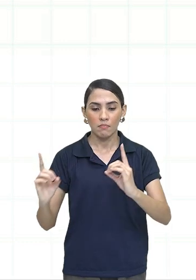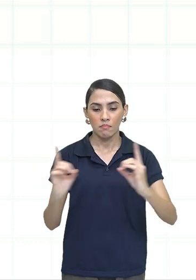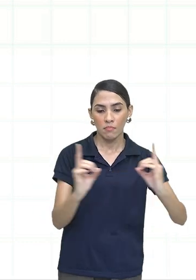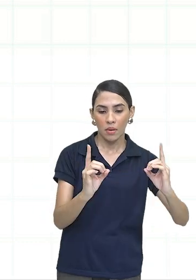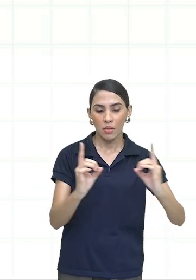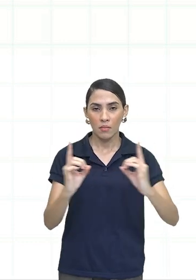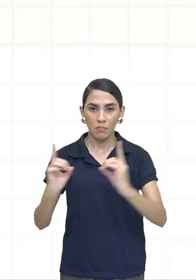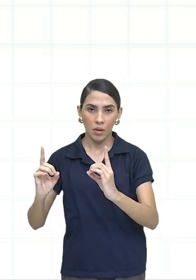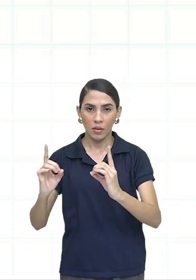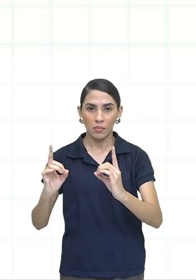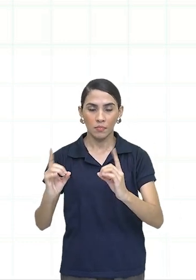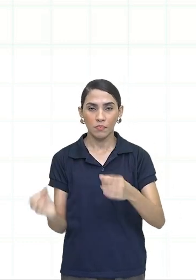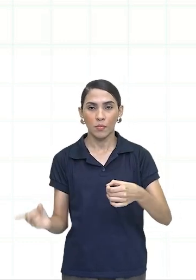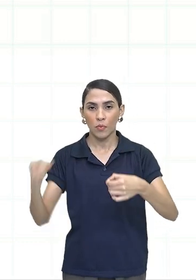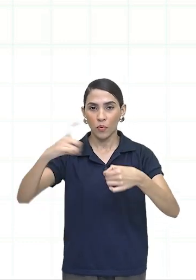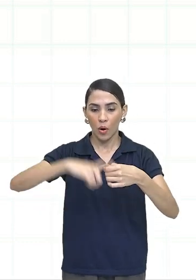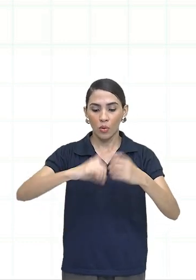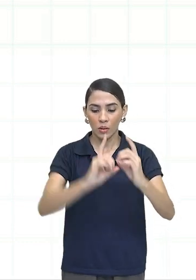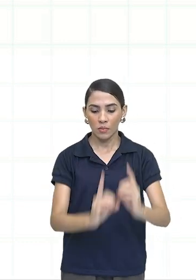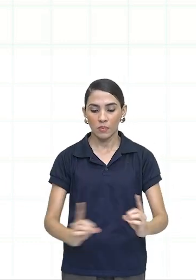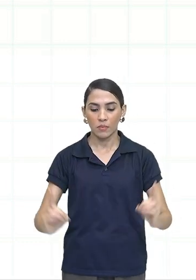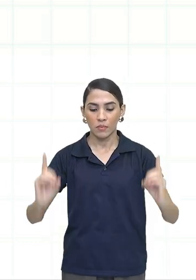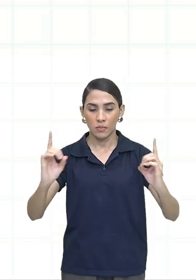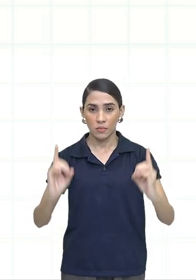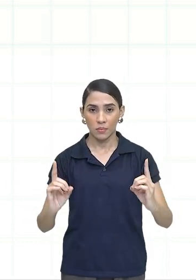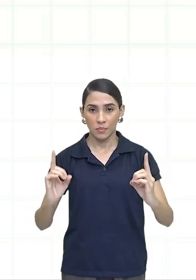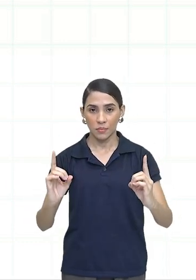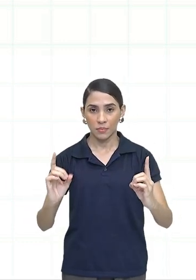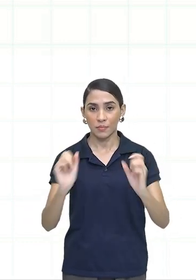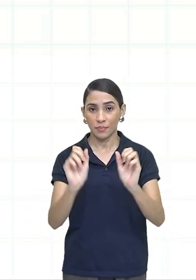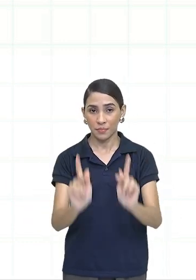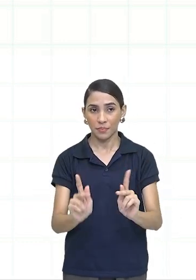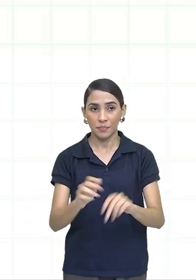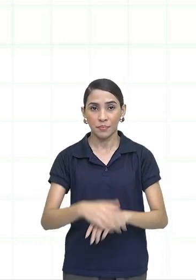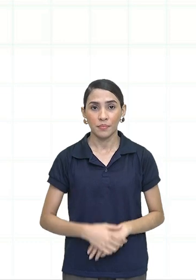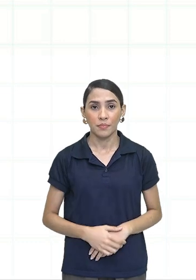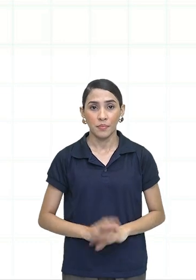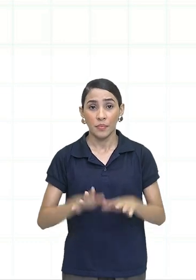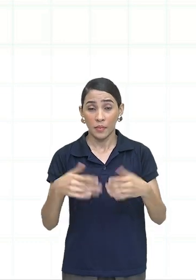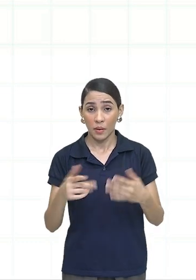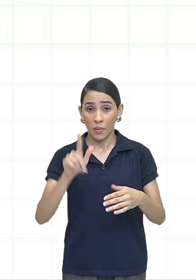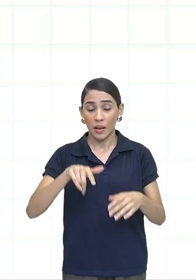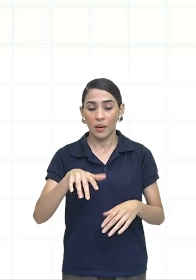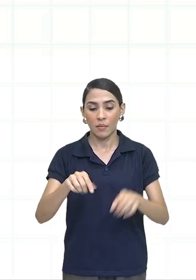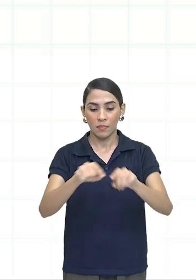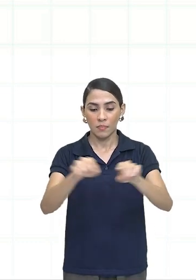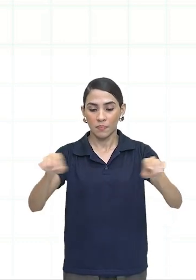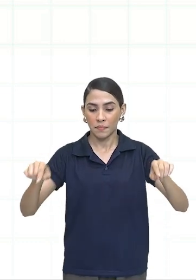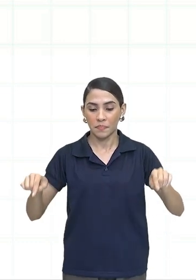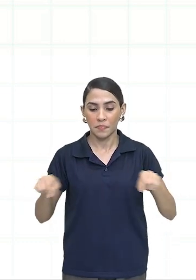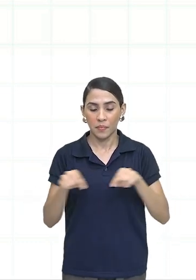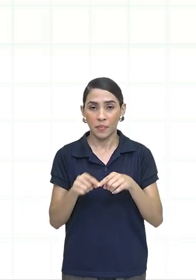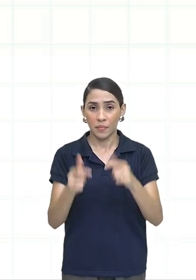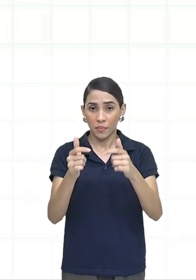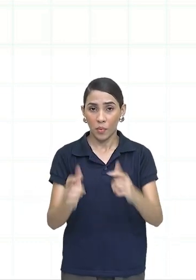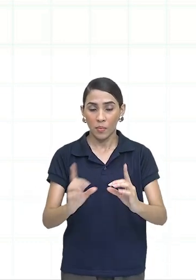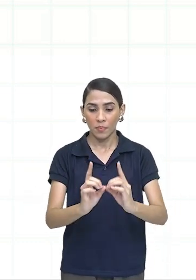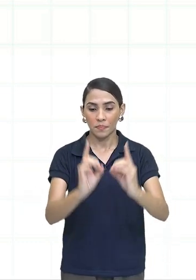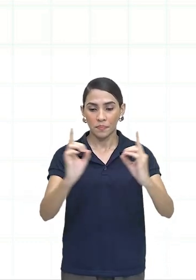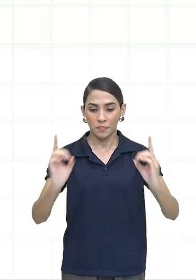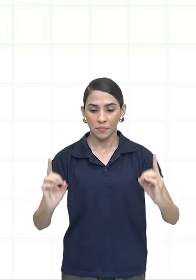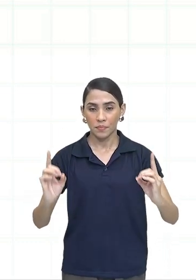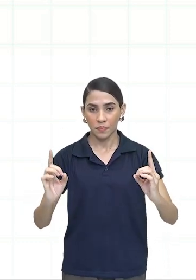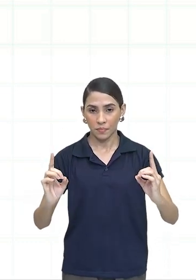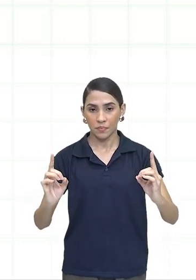perfeito, eles retomam essa posição, tá? Então, essa é a área de combate onde os